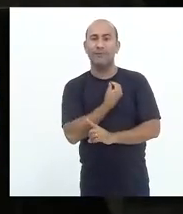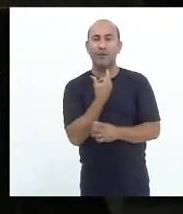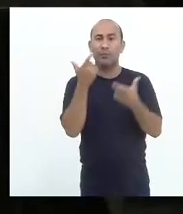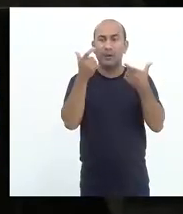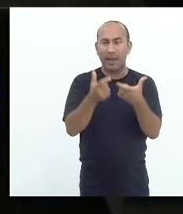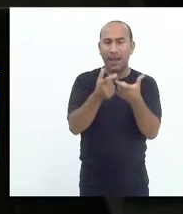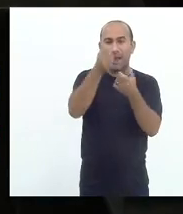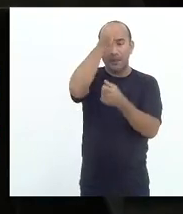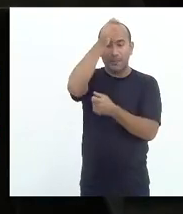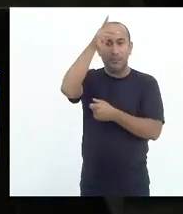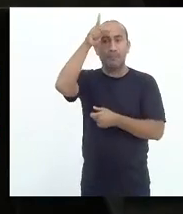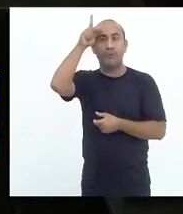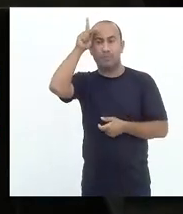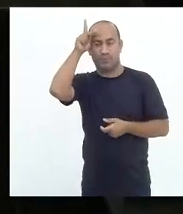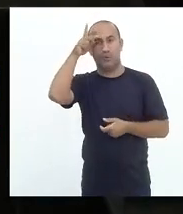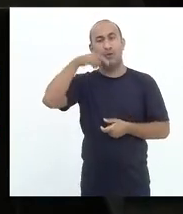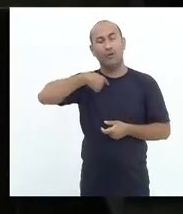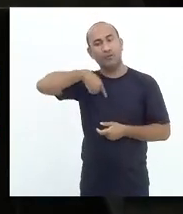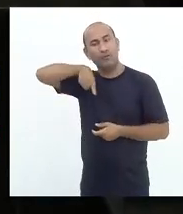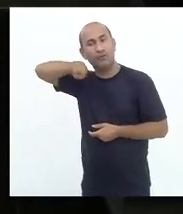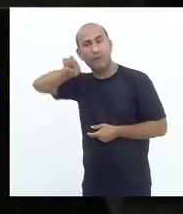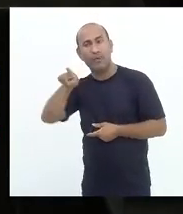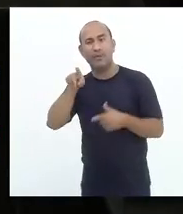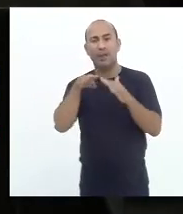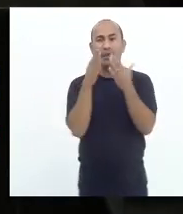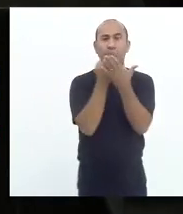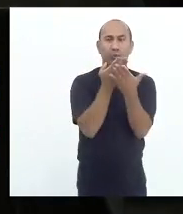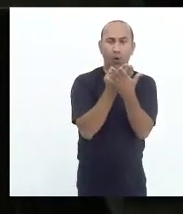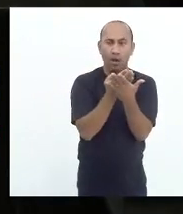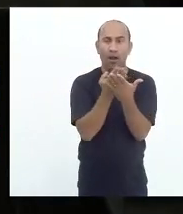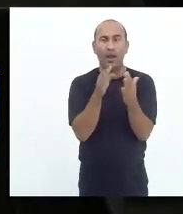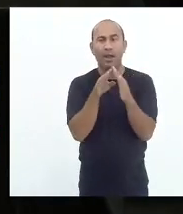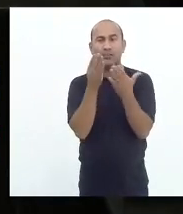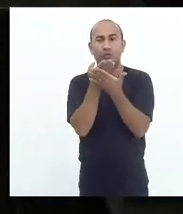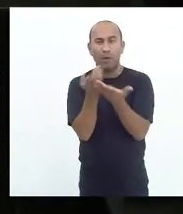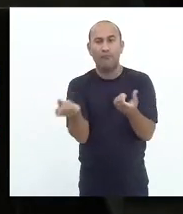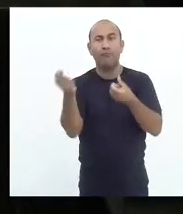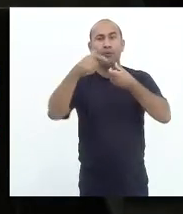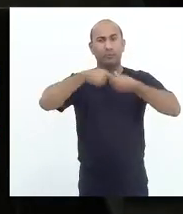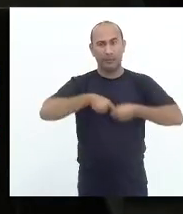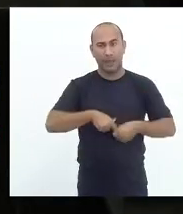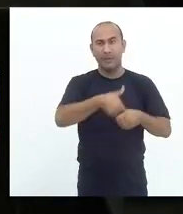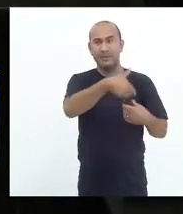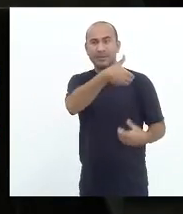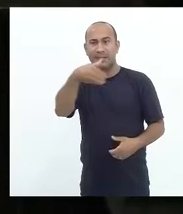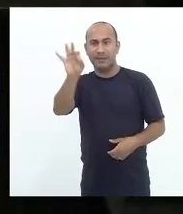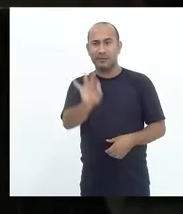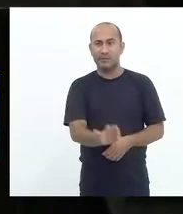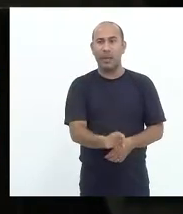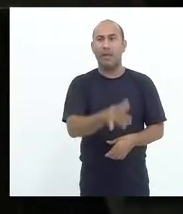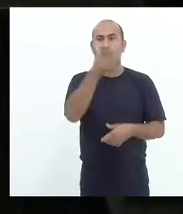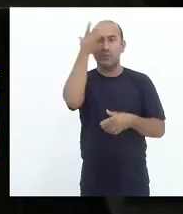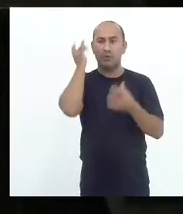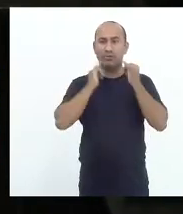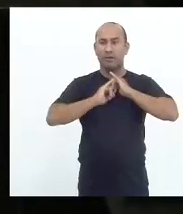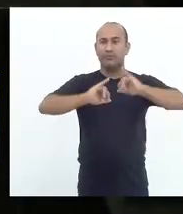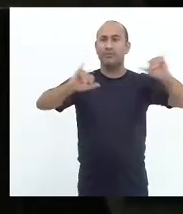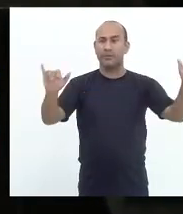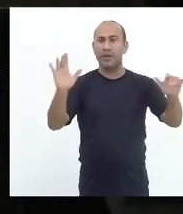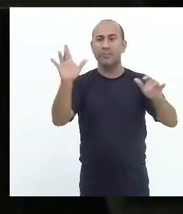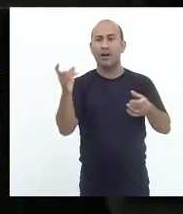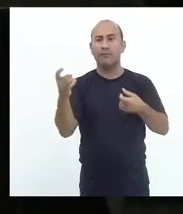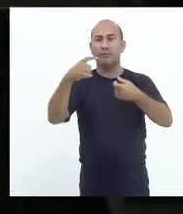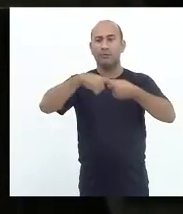públicos, né? Vamos a escolas, as escolas voltaram a funcionar gradualmente, algumas estão anunciando, inclusive, algumas redes